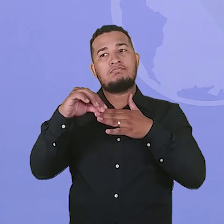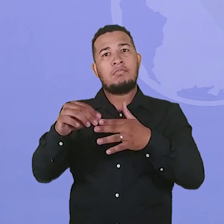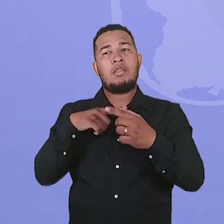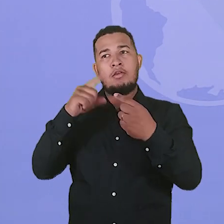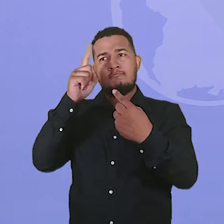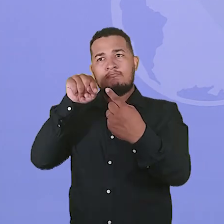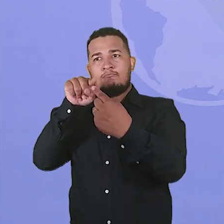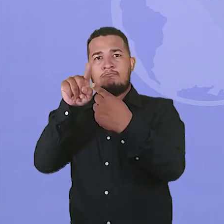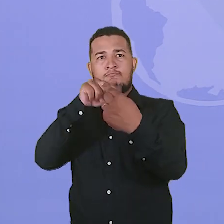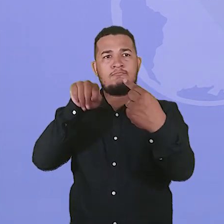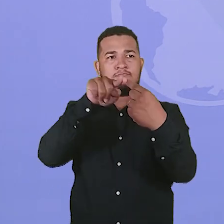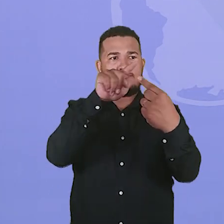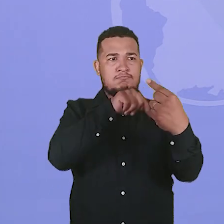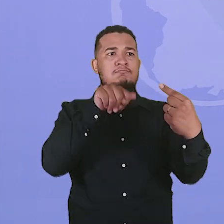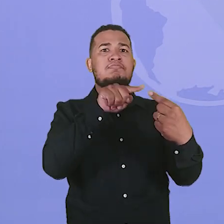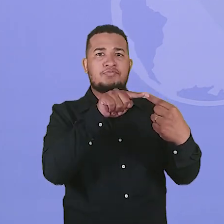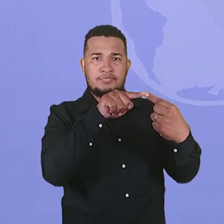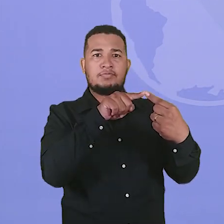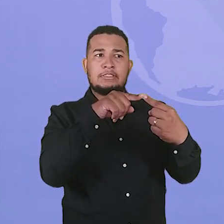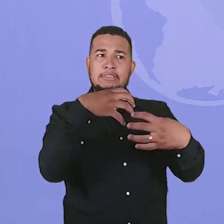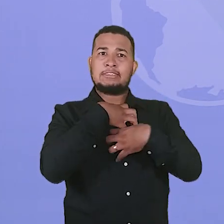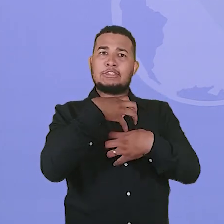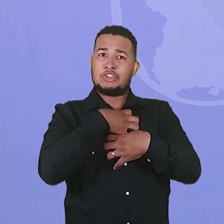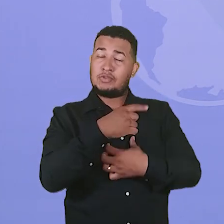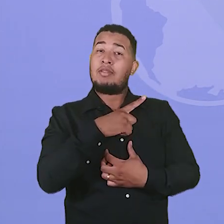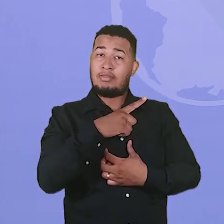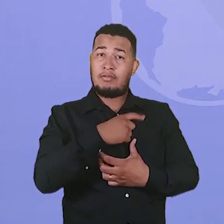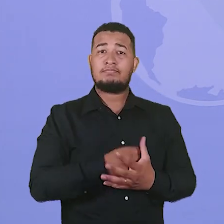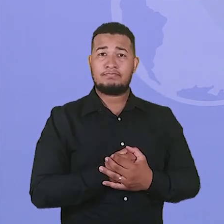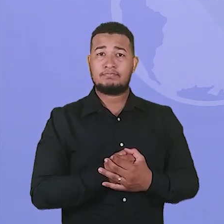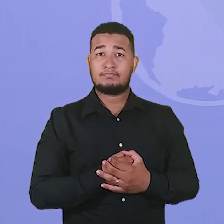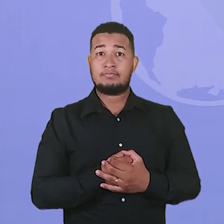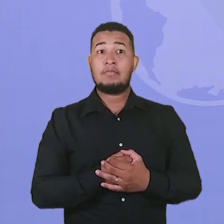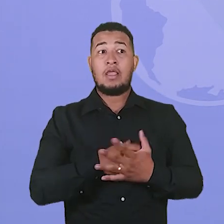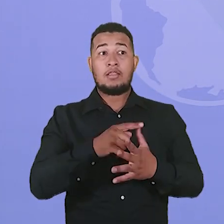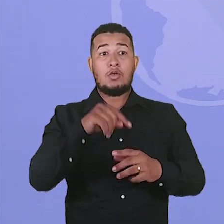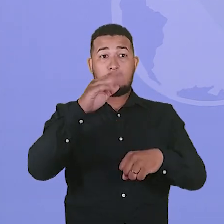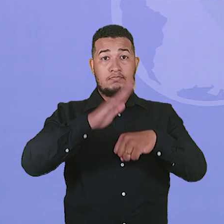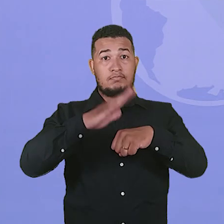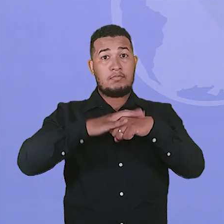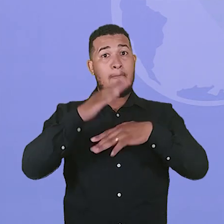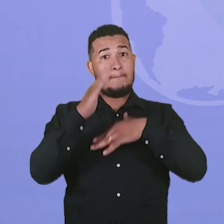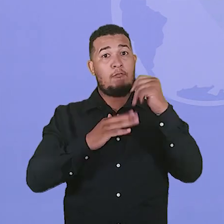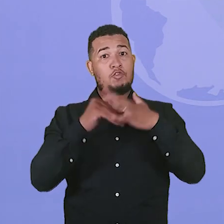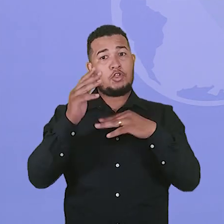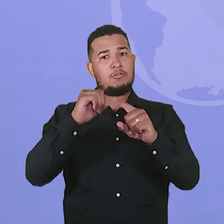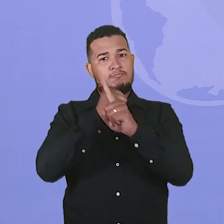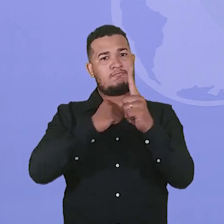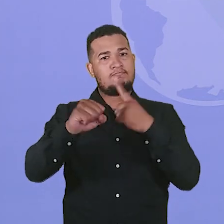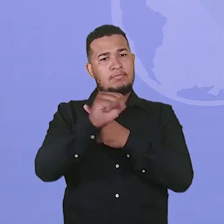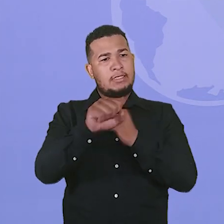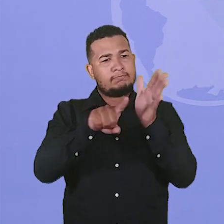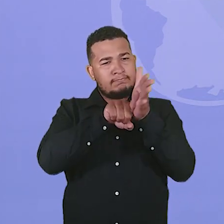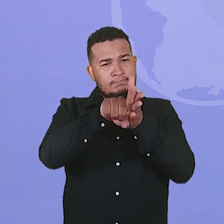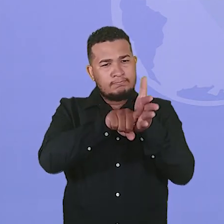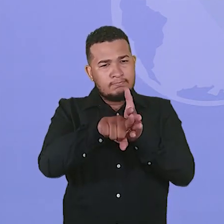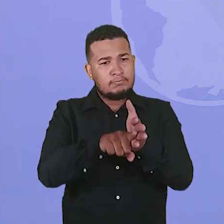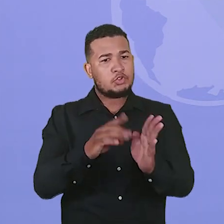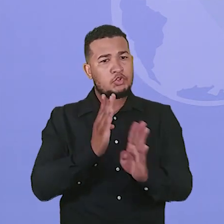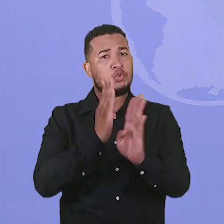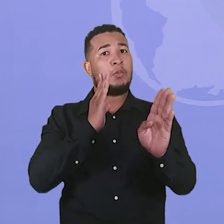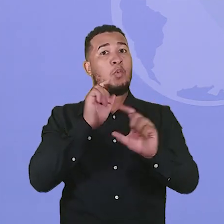direcionada, cheia de intenção e sentido. Então, cabe ao sociólogo investigar